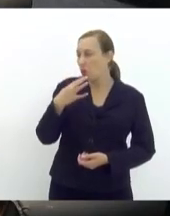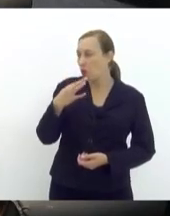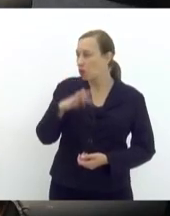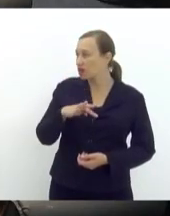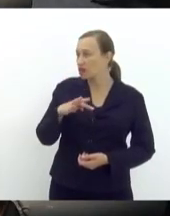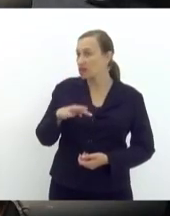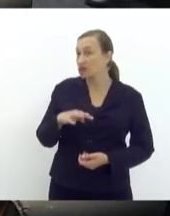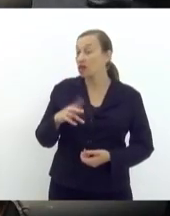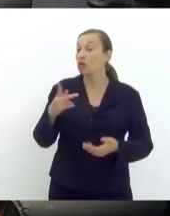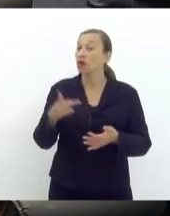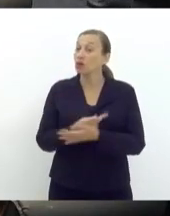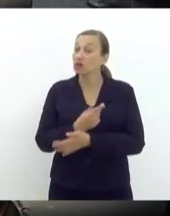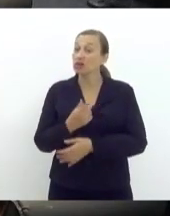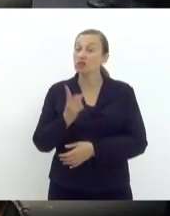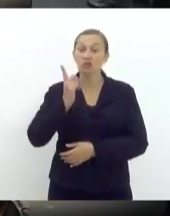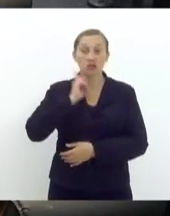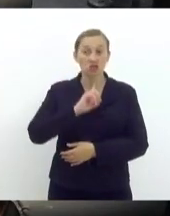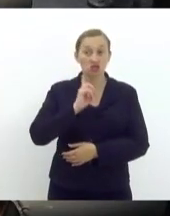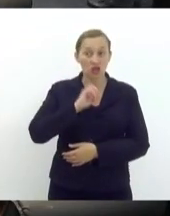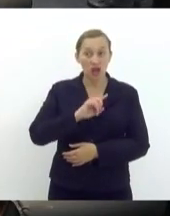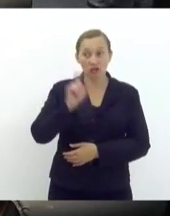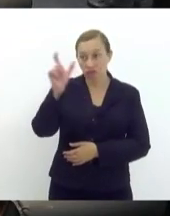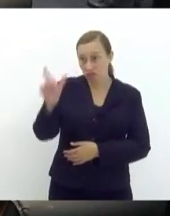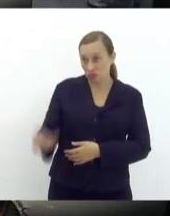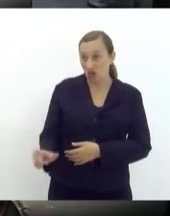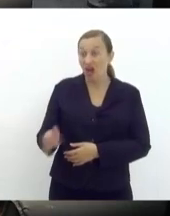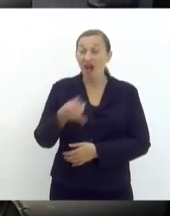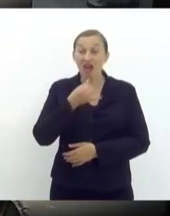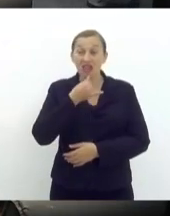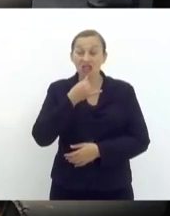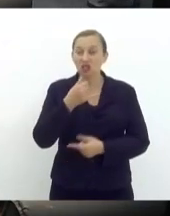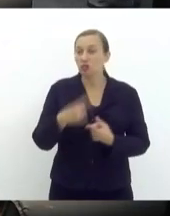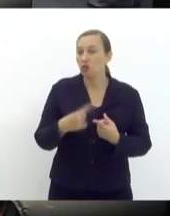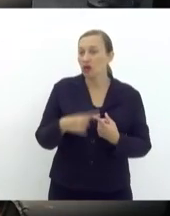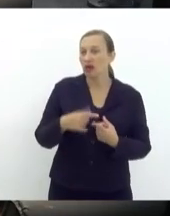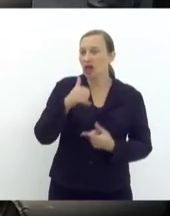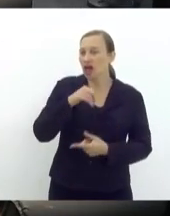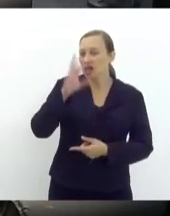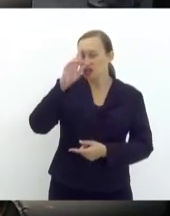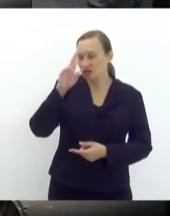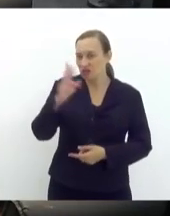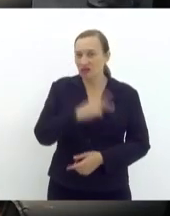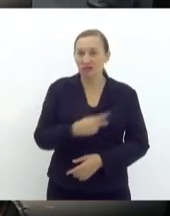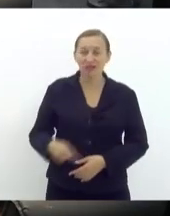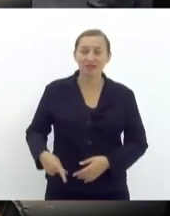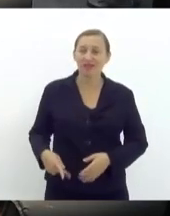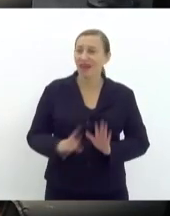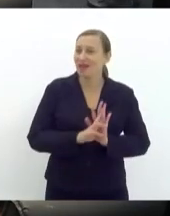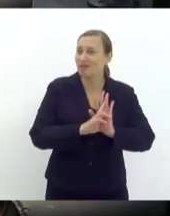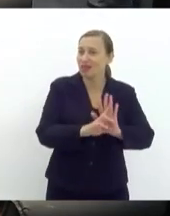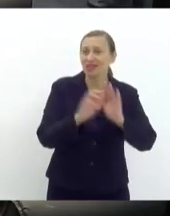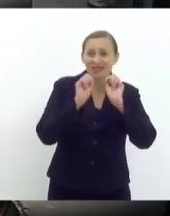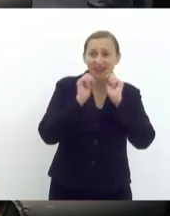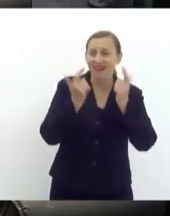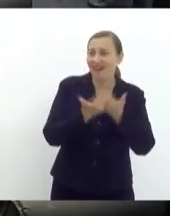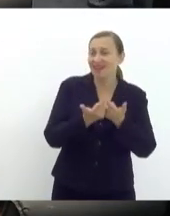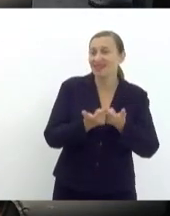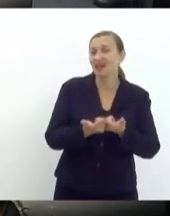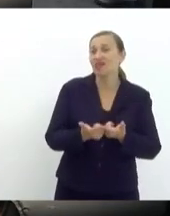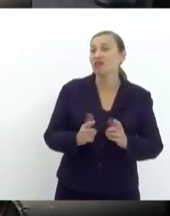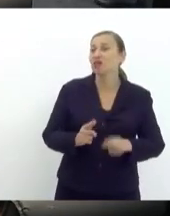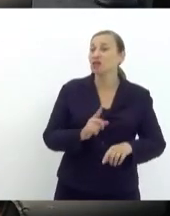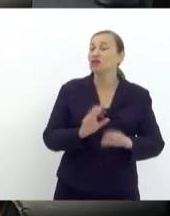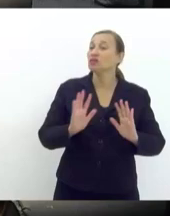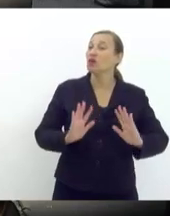fato que ocorreu em Minas Gerais sei que é lamentável porque vossa excelência é uma deputada que representa o nosso Parlamento estava num